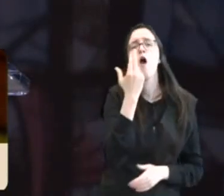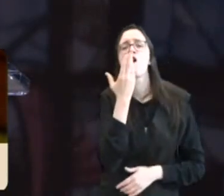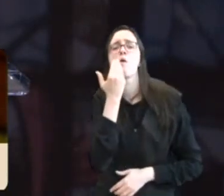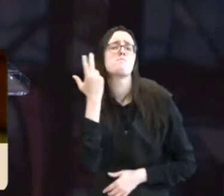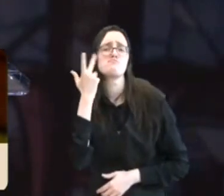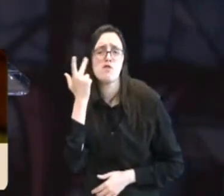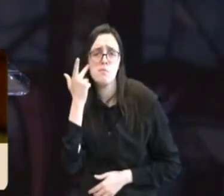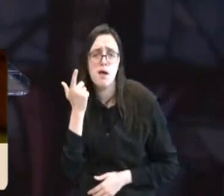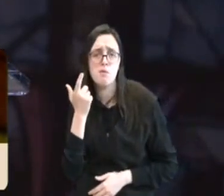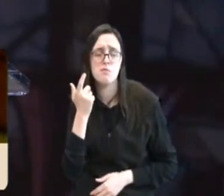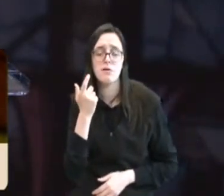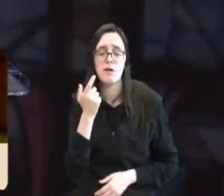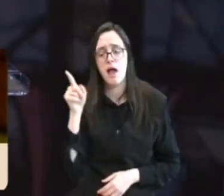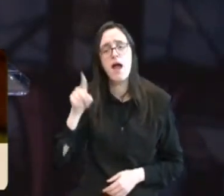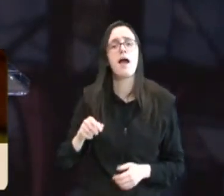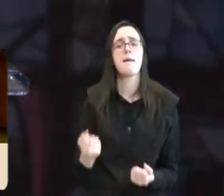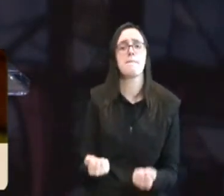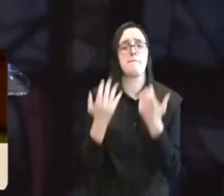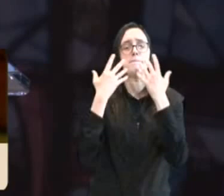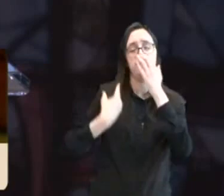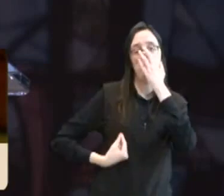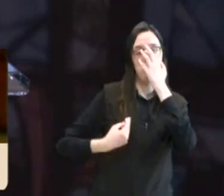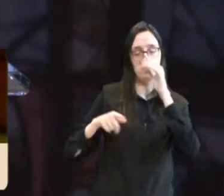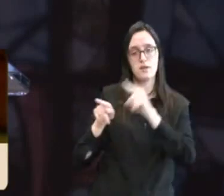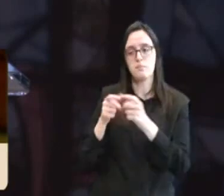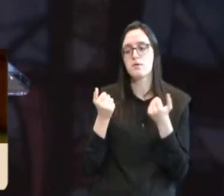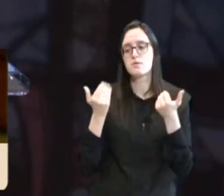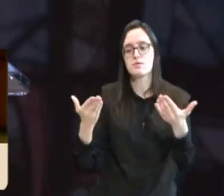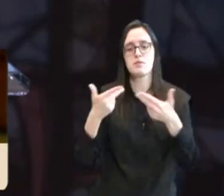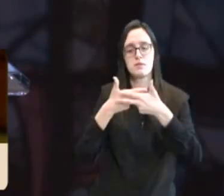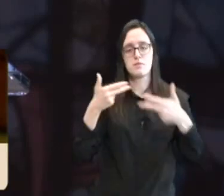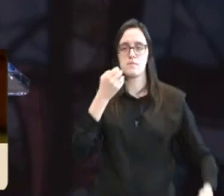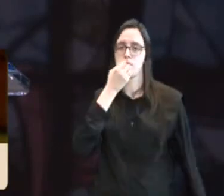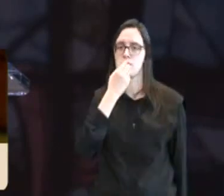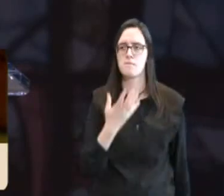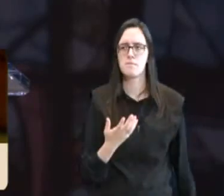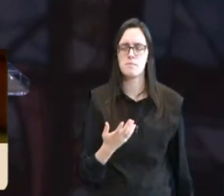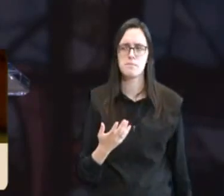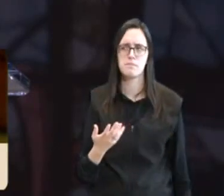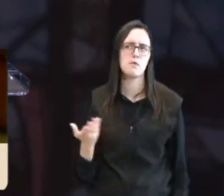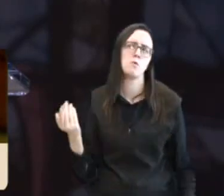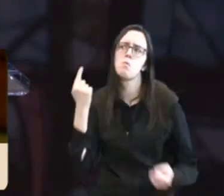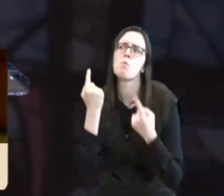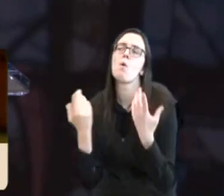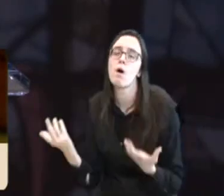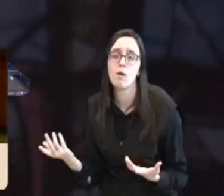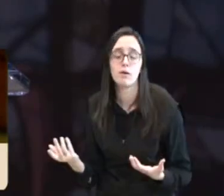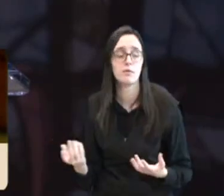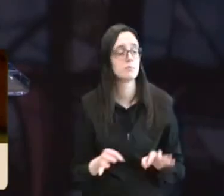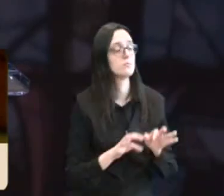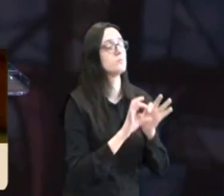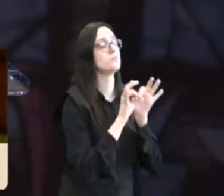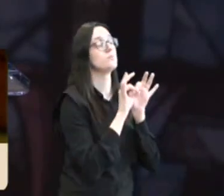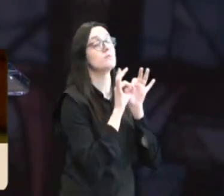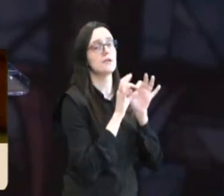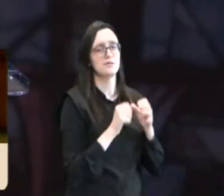igreja. E traz benefícios. Quais, pastor? Mantém a